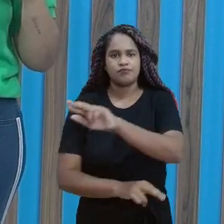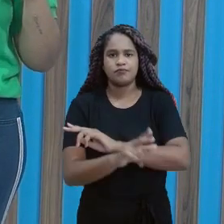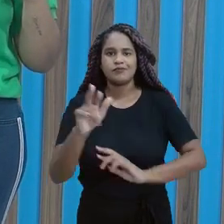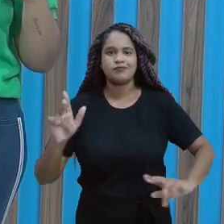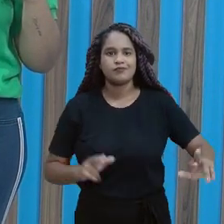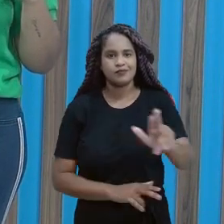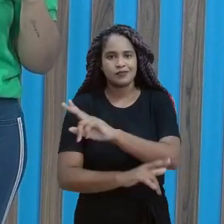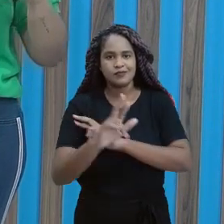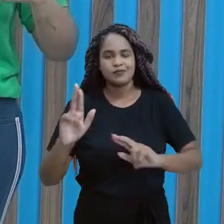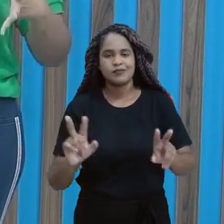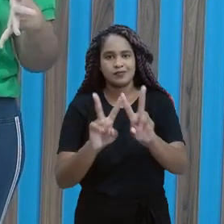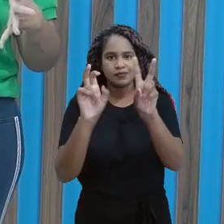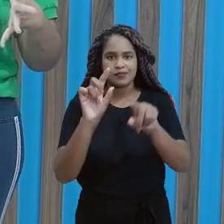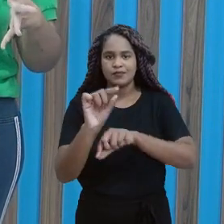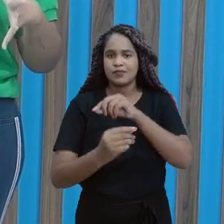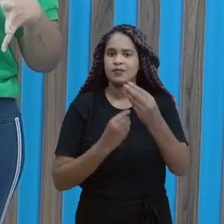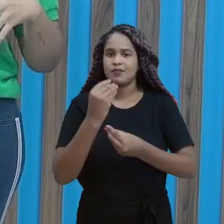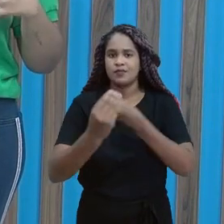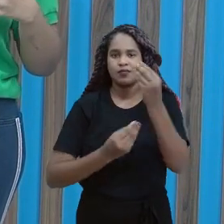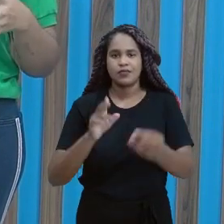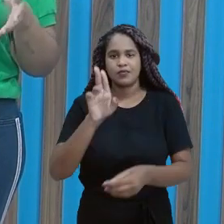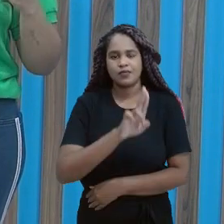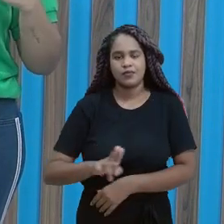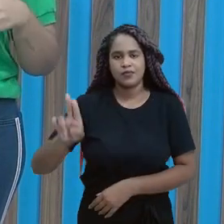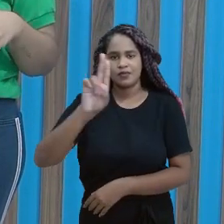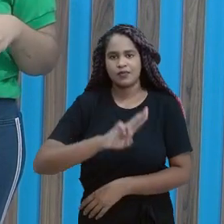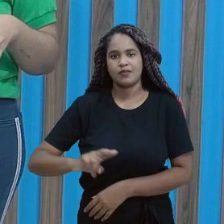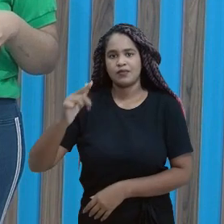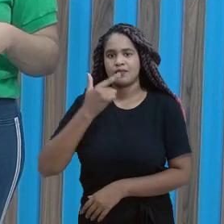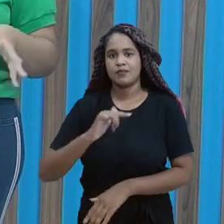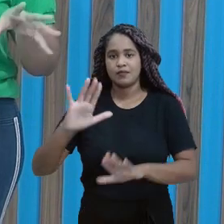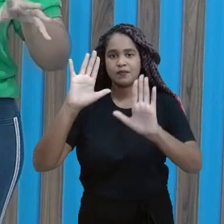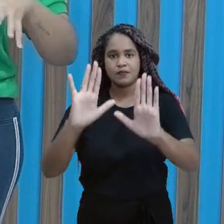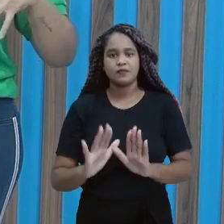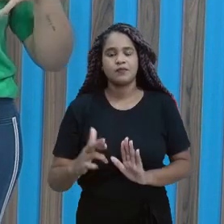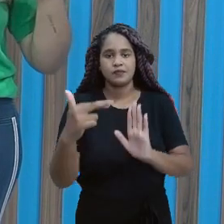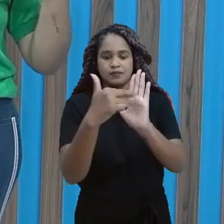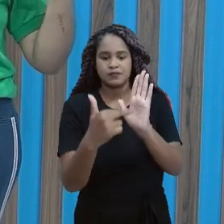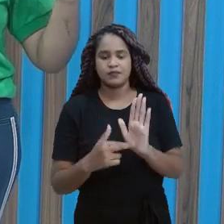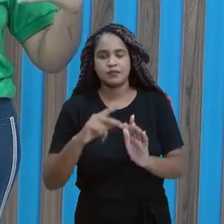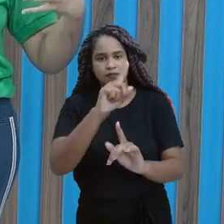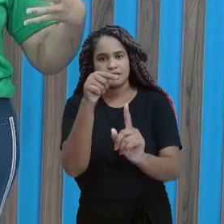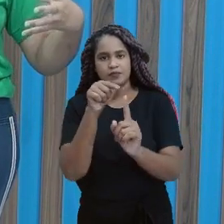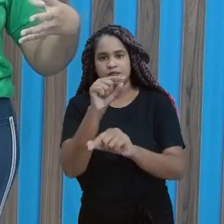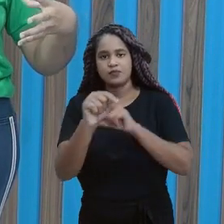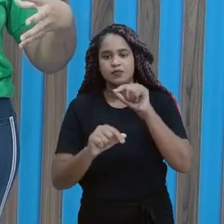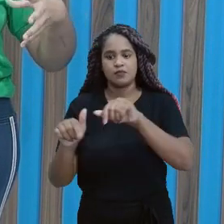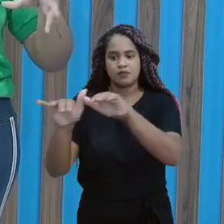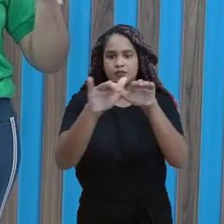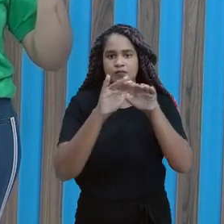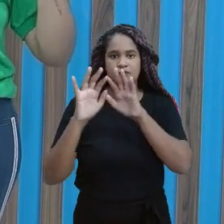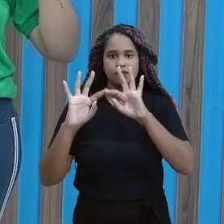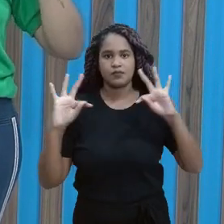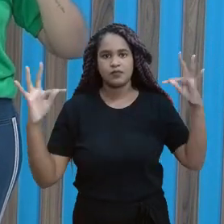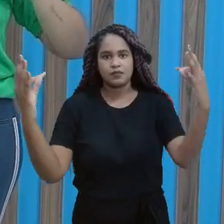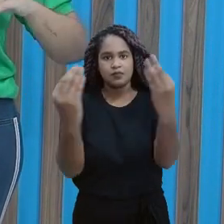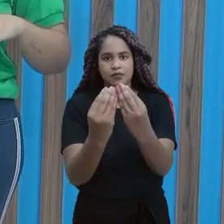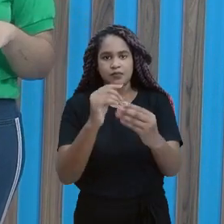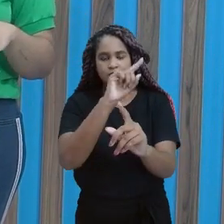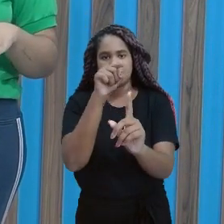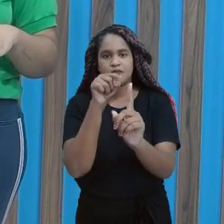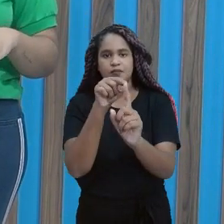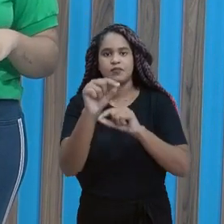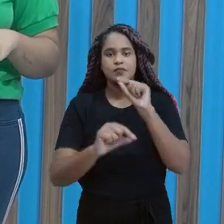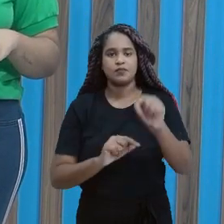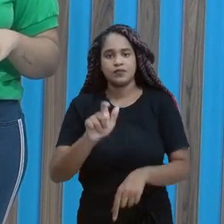relação ao uso, né? Contudo, esse acordo veio para trazer uma unificação, ou seja, o falante